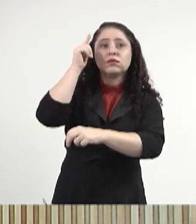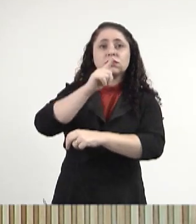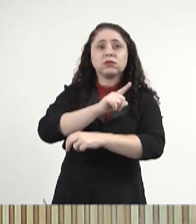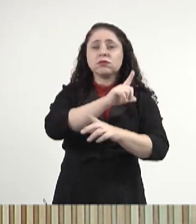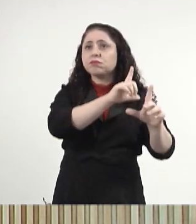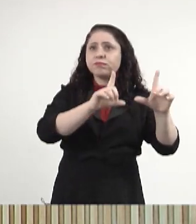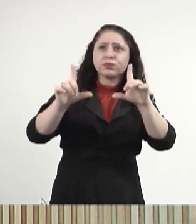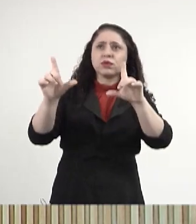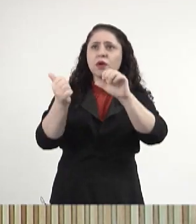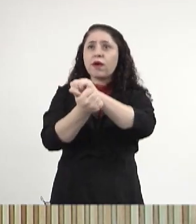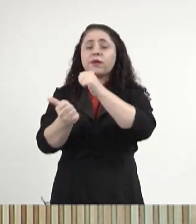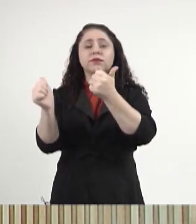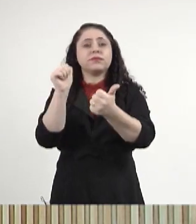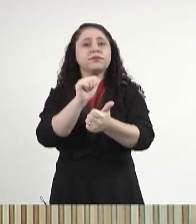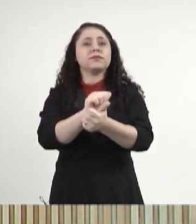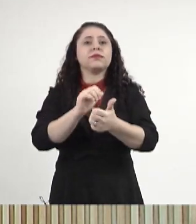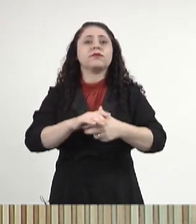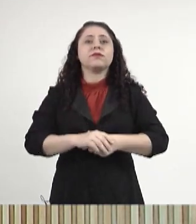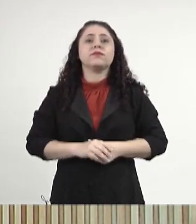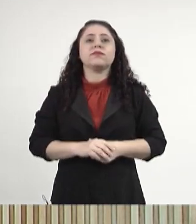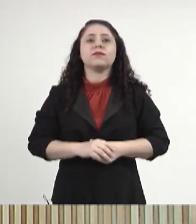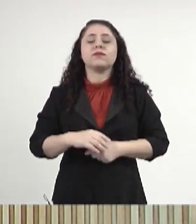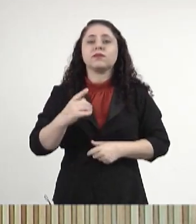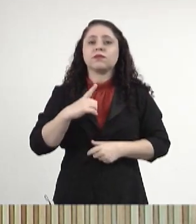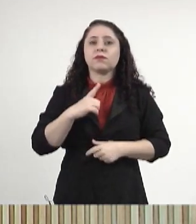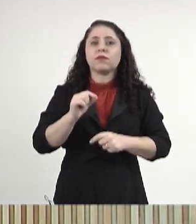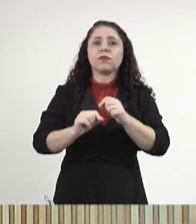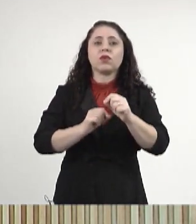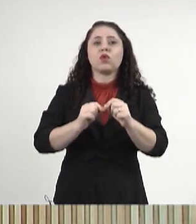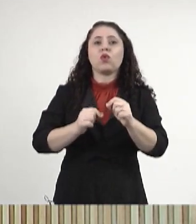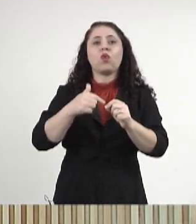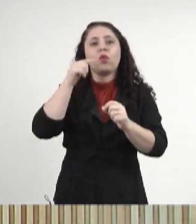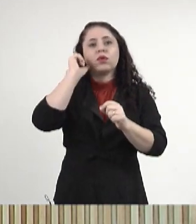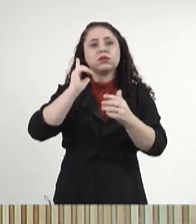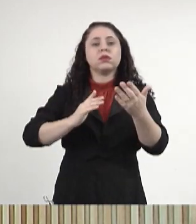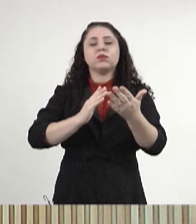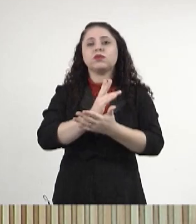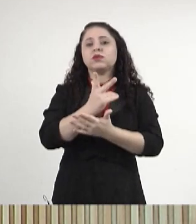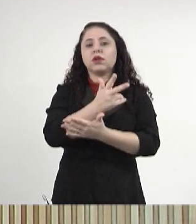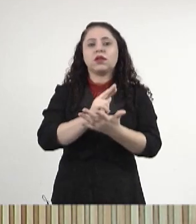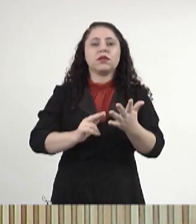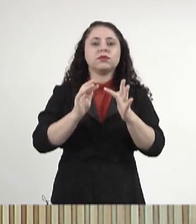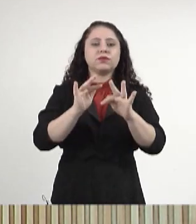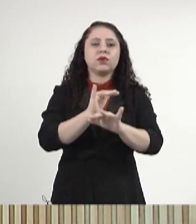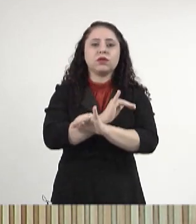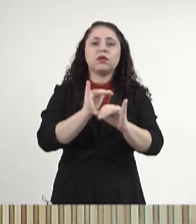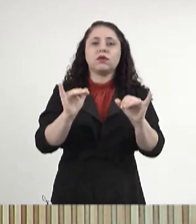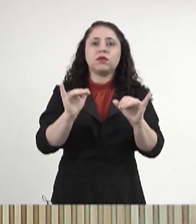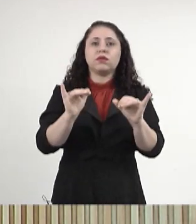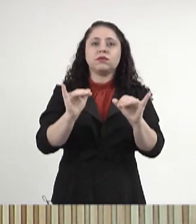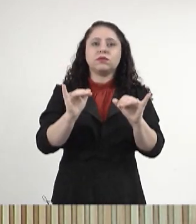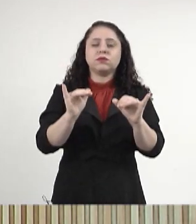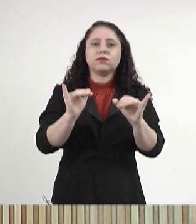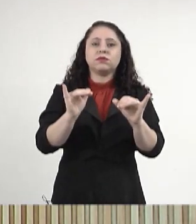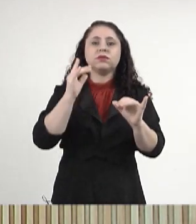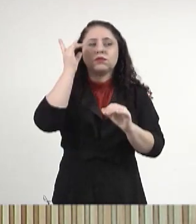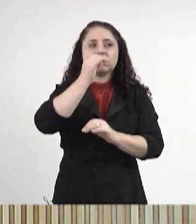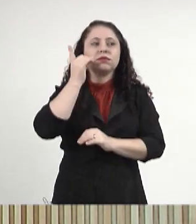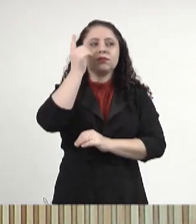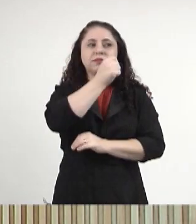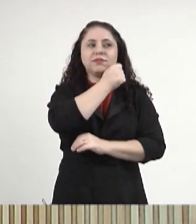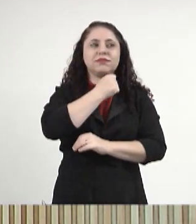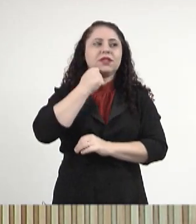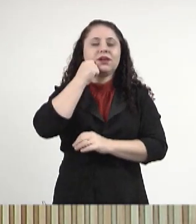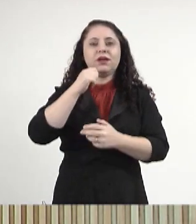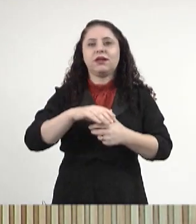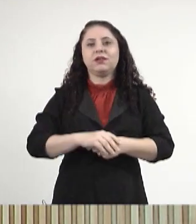consegue atualizar. A gente teve então ontem essa aprovação em redação final aí das informações do deputado Antônio Vaz,